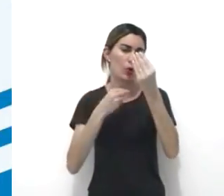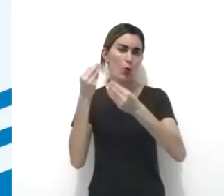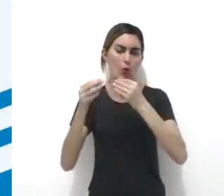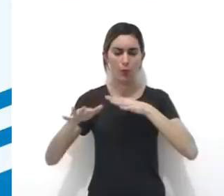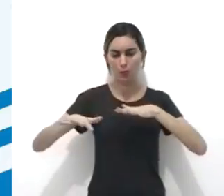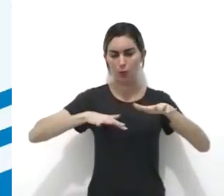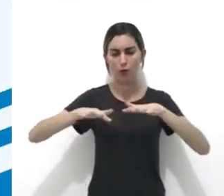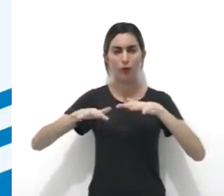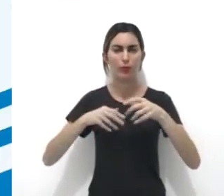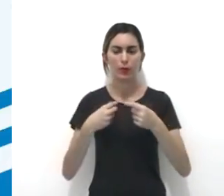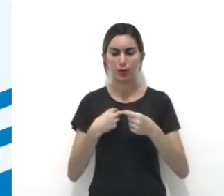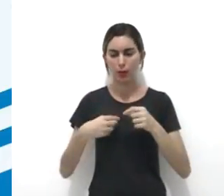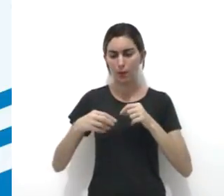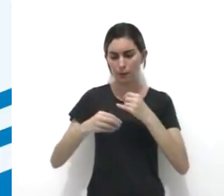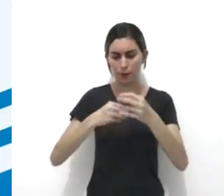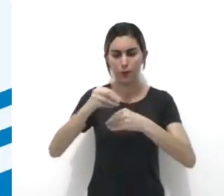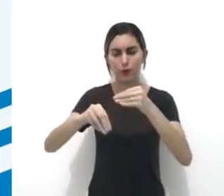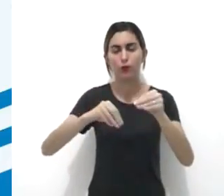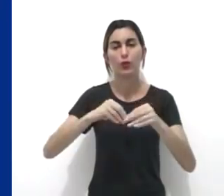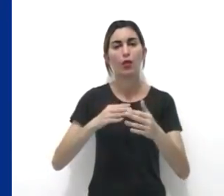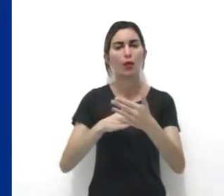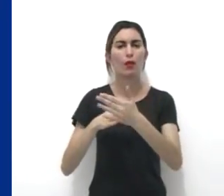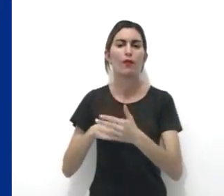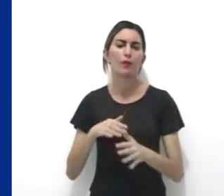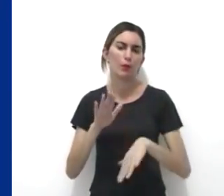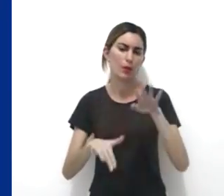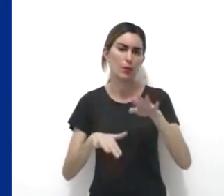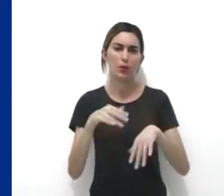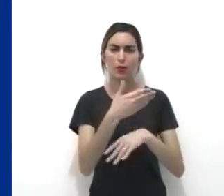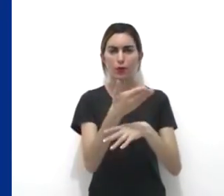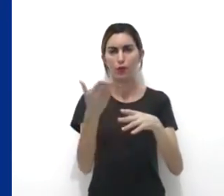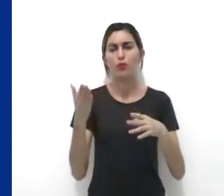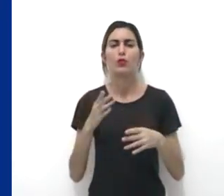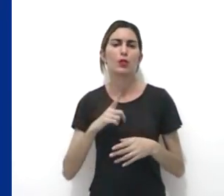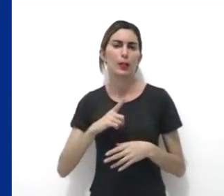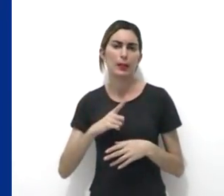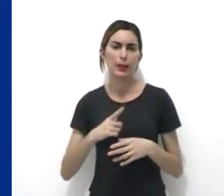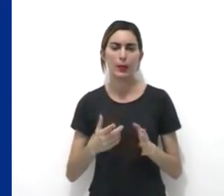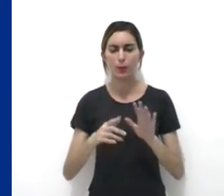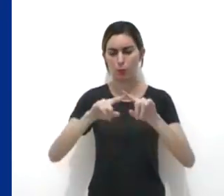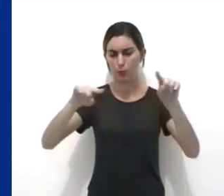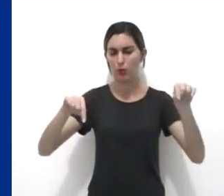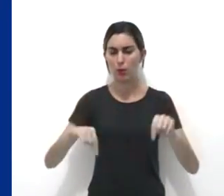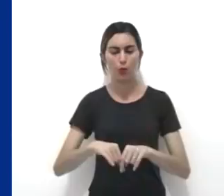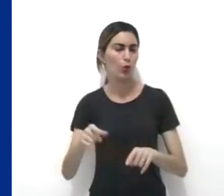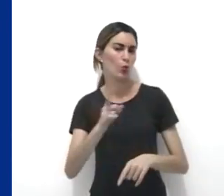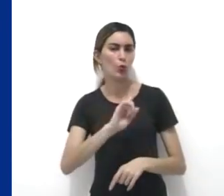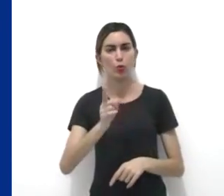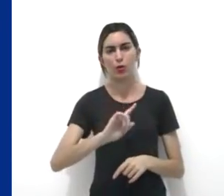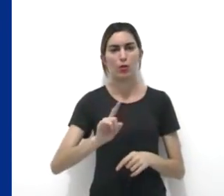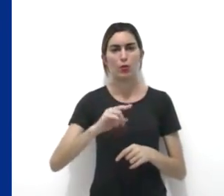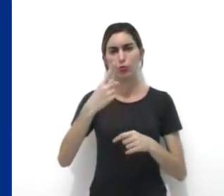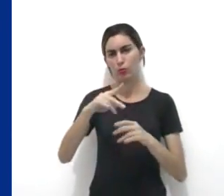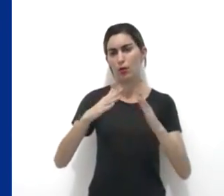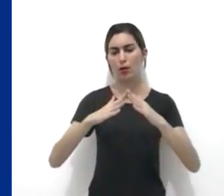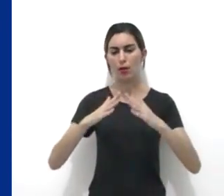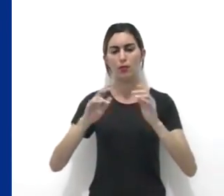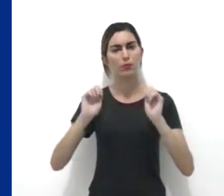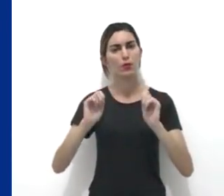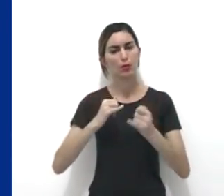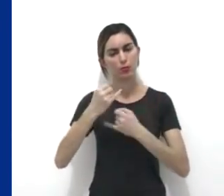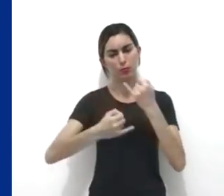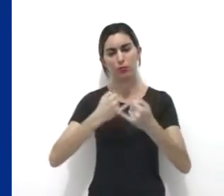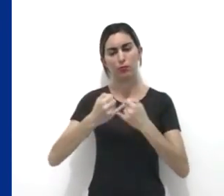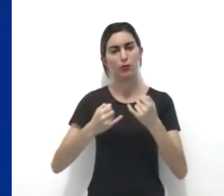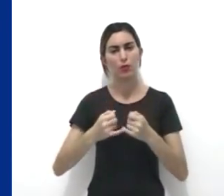é que se movimenta, a gente tem um desafio. Independente de você ter um tabuleiro ou não de xadrez em sua casa, você